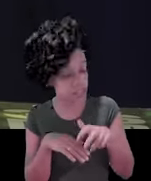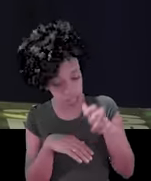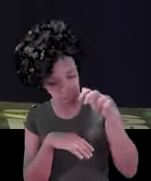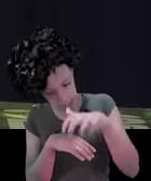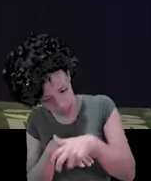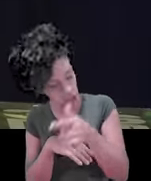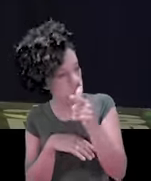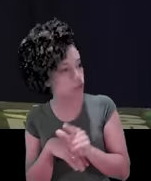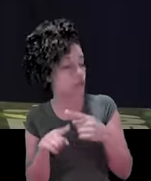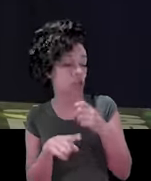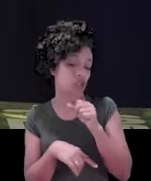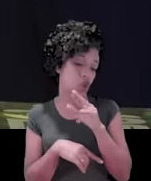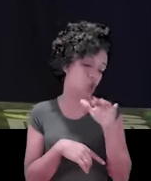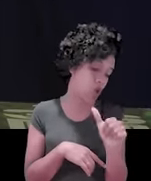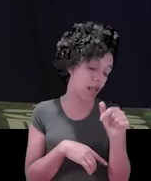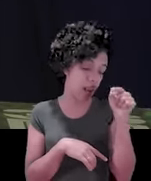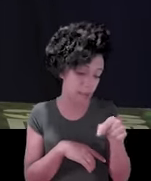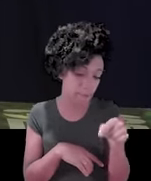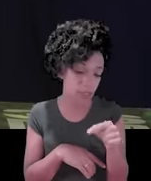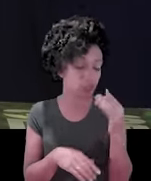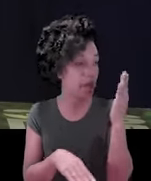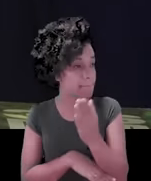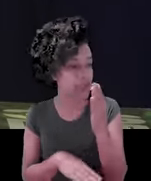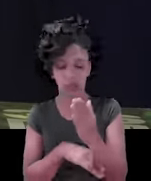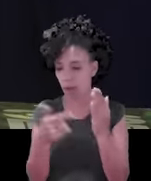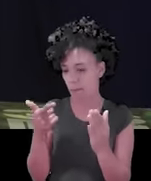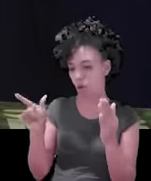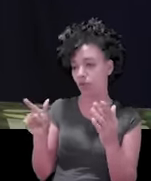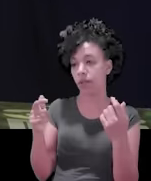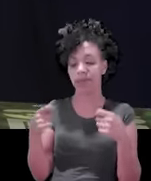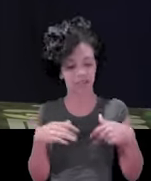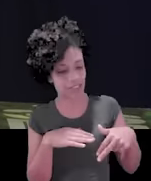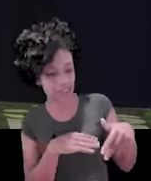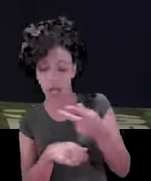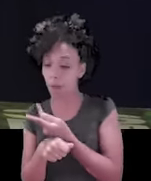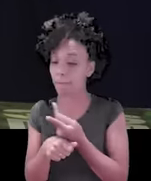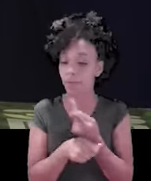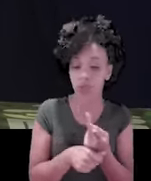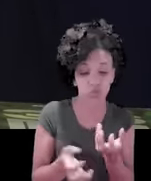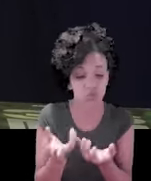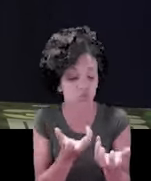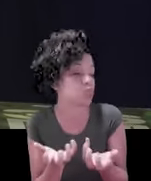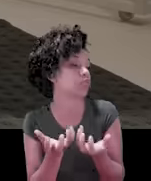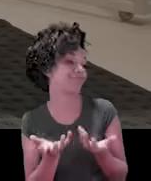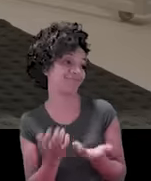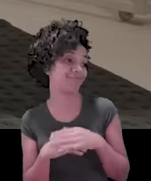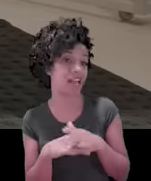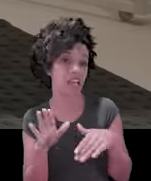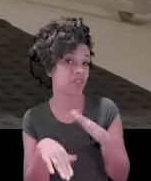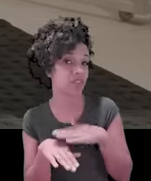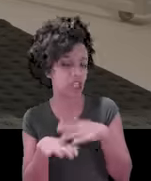vezes eu descia de novo porque a sororoca tava lá embaixo um pedaço de madeira tava com outro lado eu tinha que andar a procurando de graveto seco